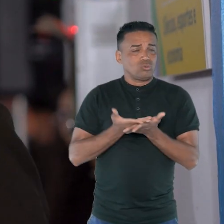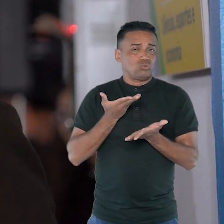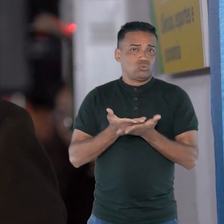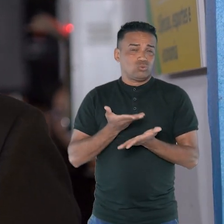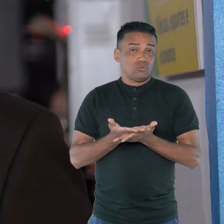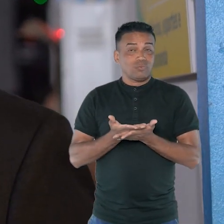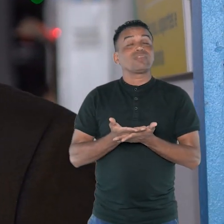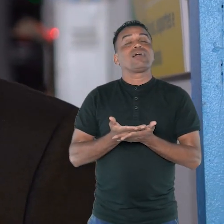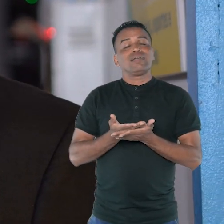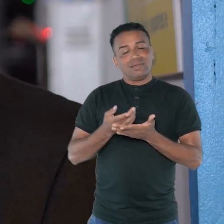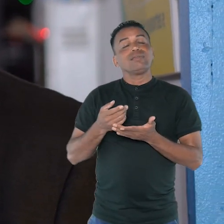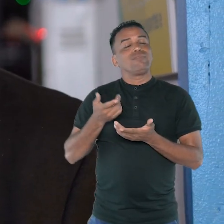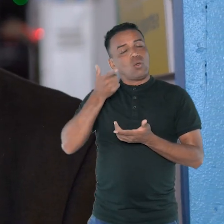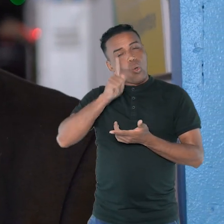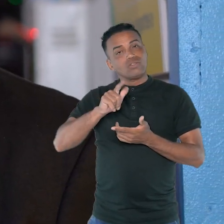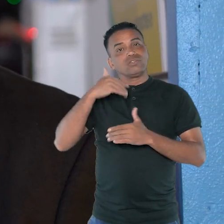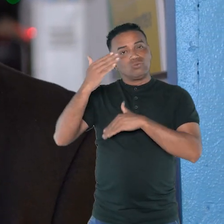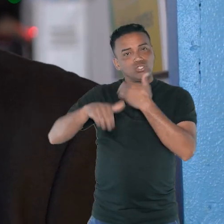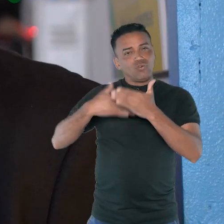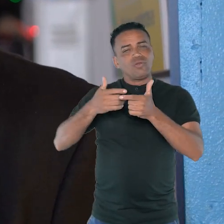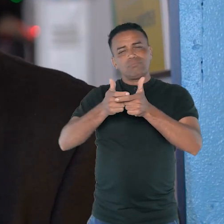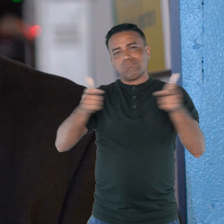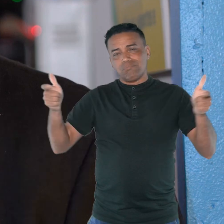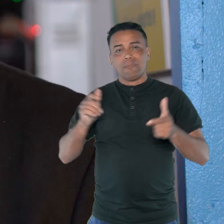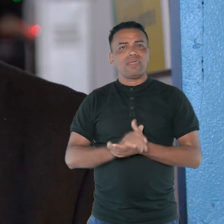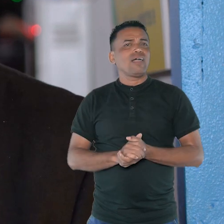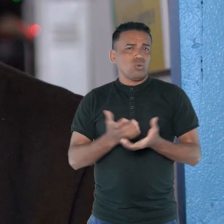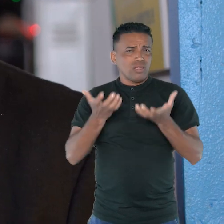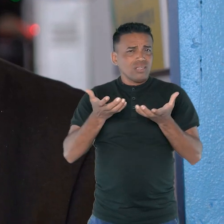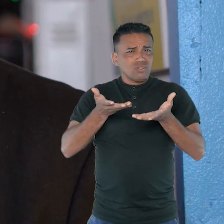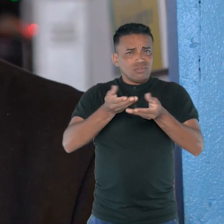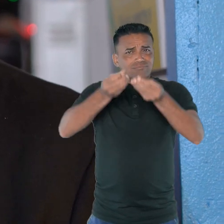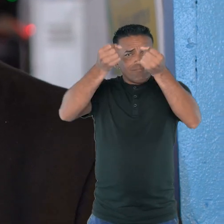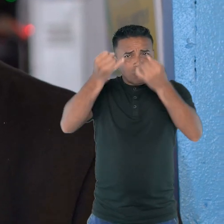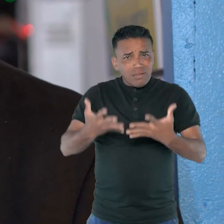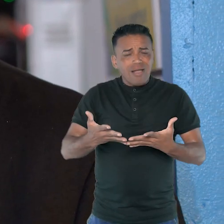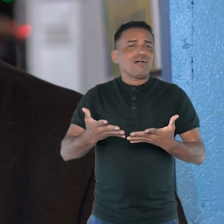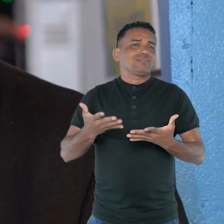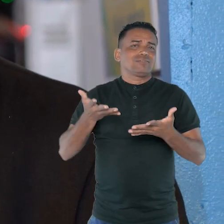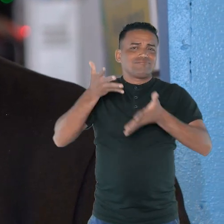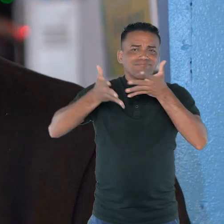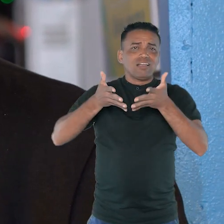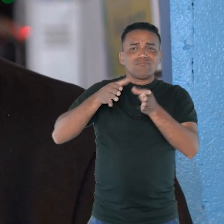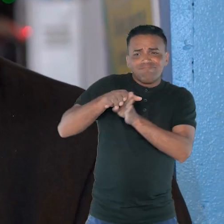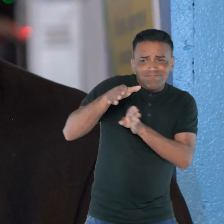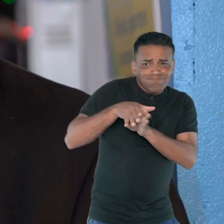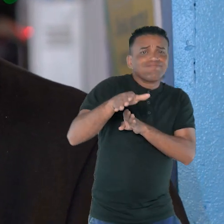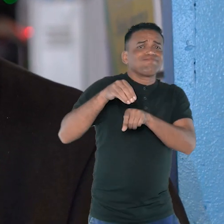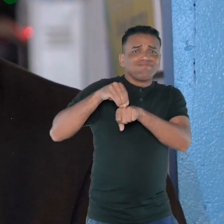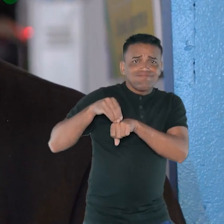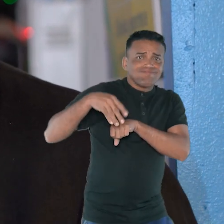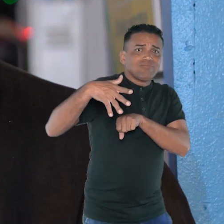porque só assim a gente vai ter um desenvolvimento pleno. Queria que você deixasse para eles um direcionamento sobre esse momento, aquilo